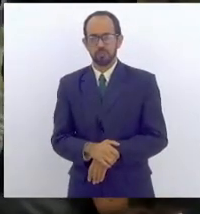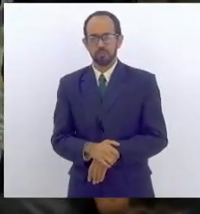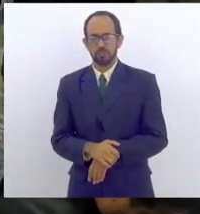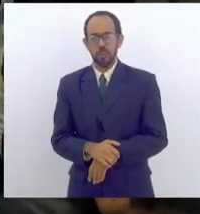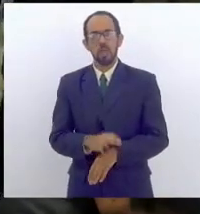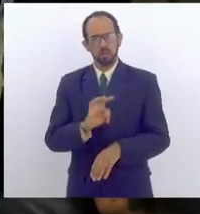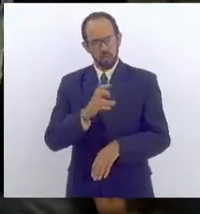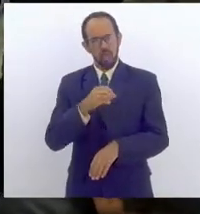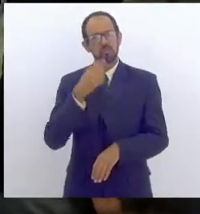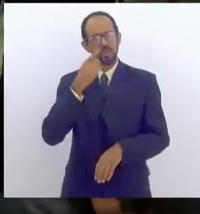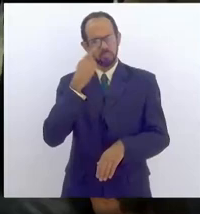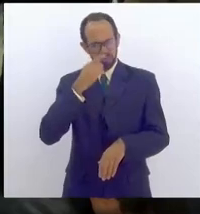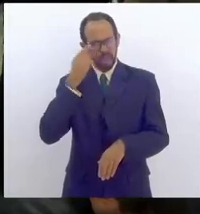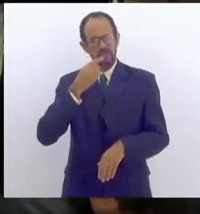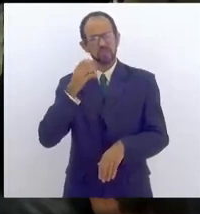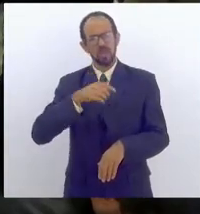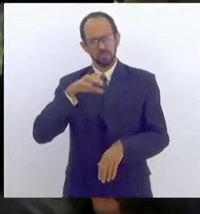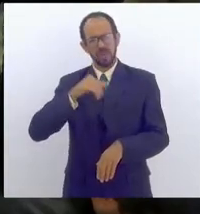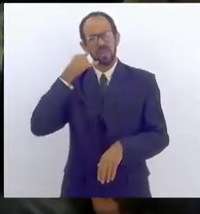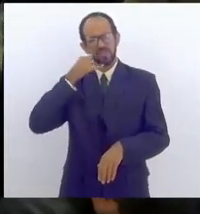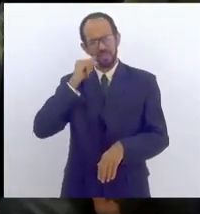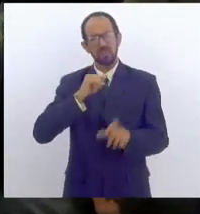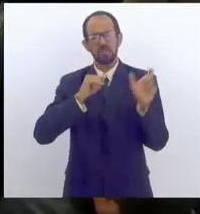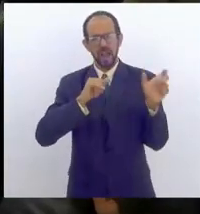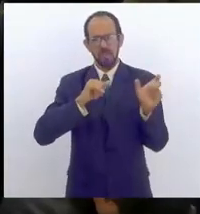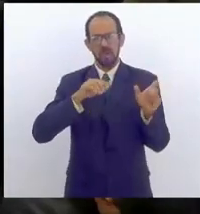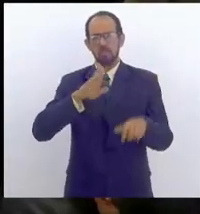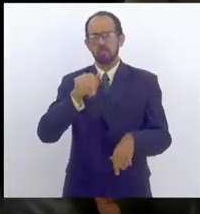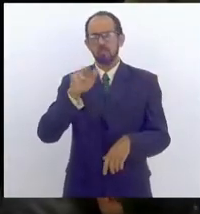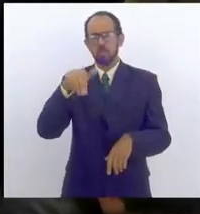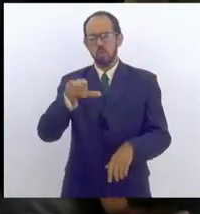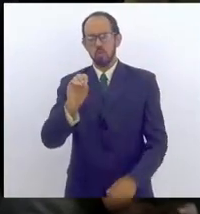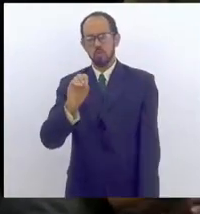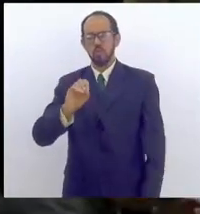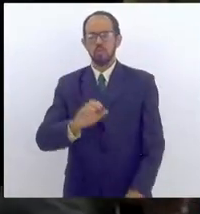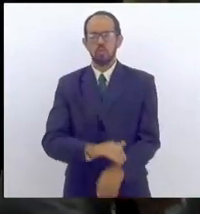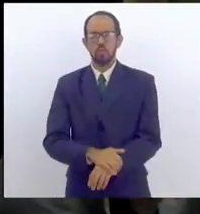deputadas, para não ser prolixa. Bruno Dauari, já vi que está aí.